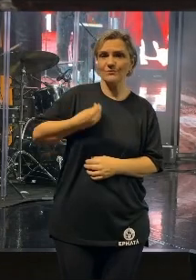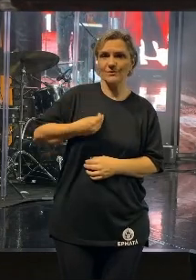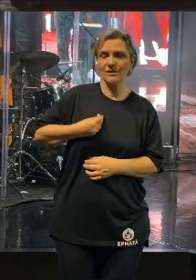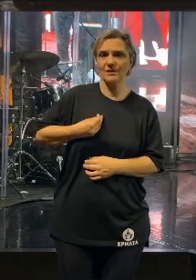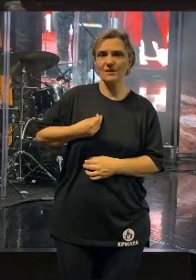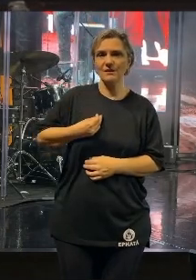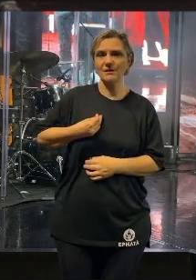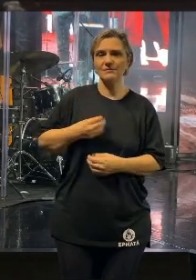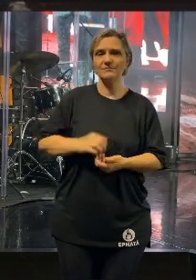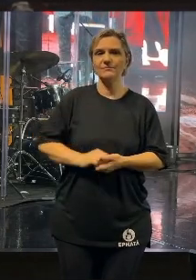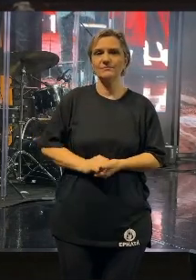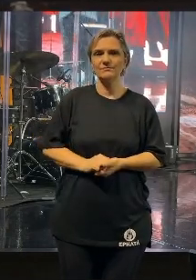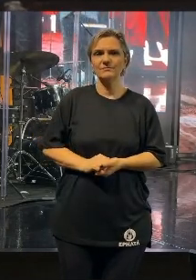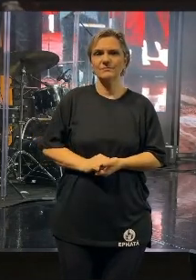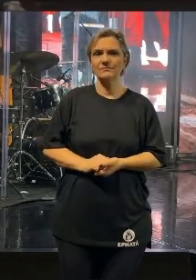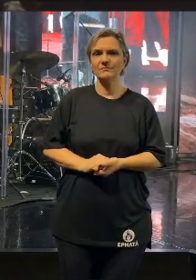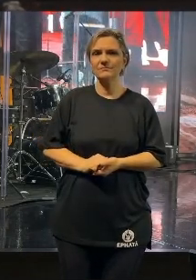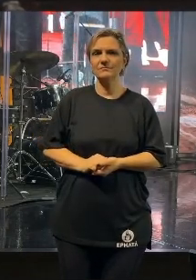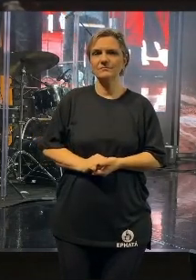Som de terremoto.